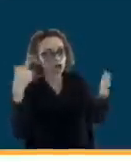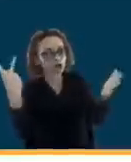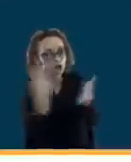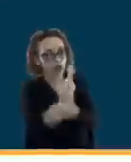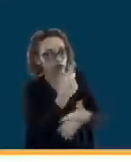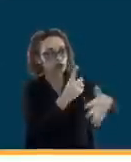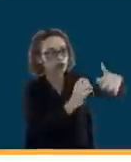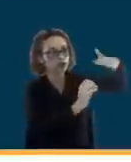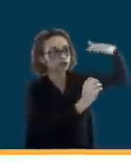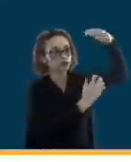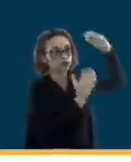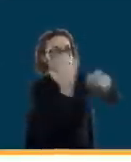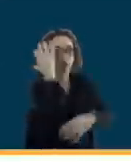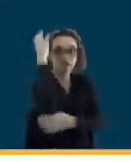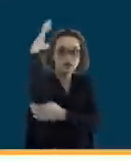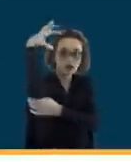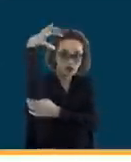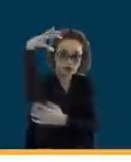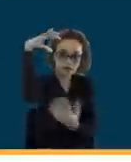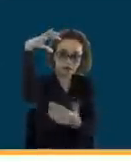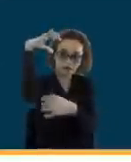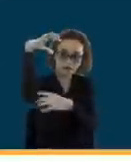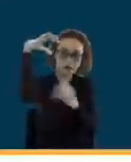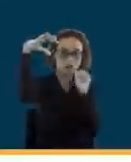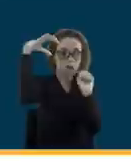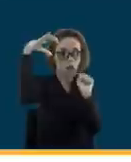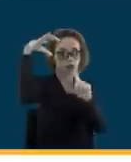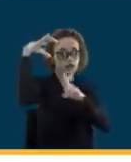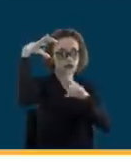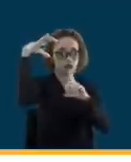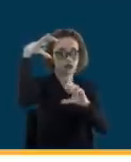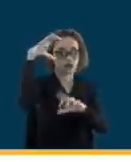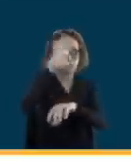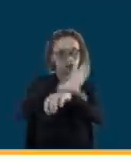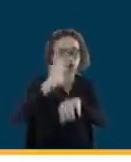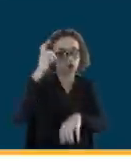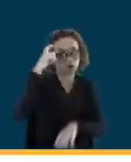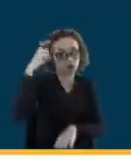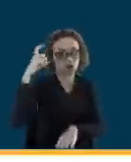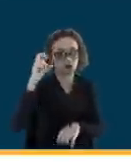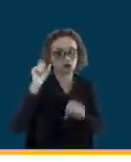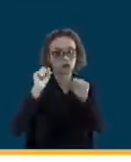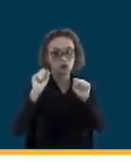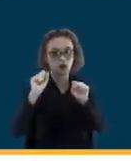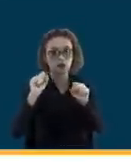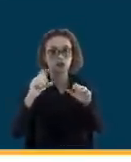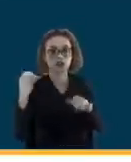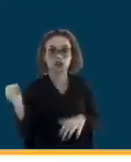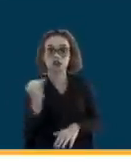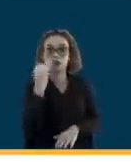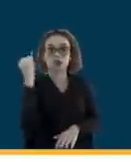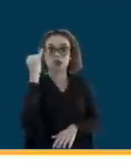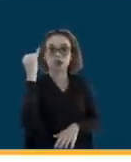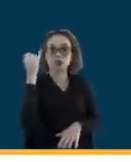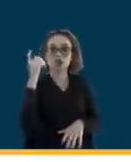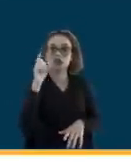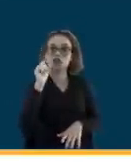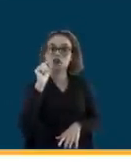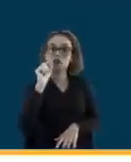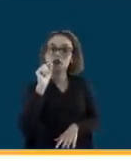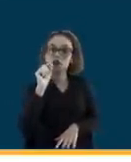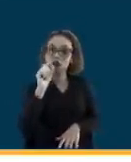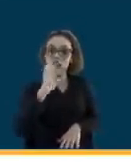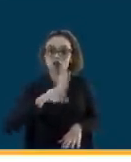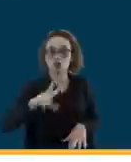O importante, então, para o cadastro é o portfólio, é o que é feito, não é o papel. Pode